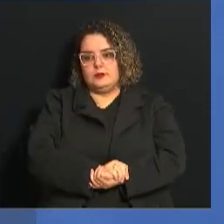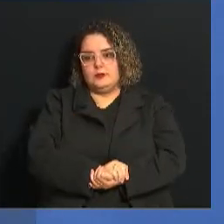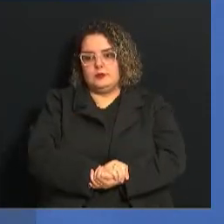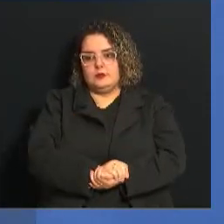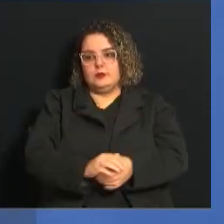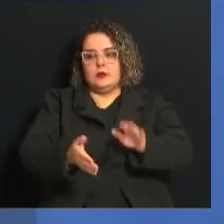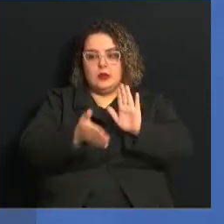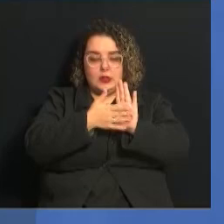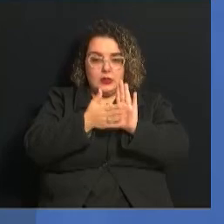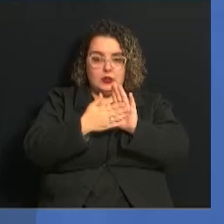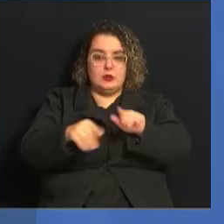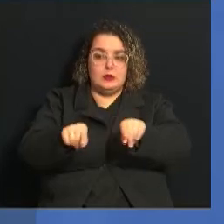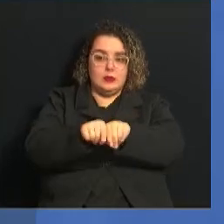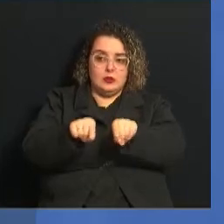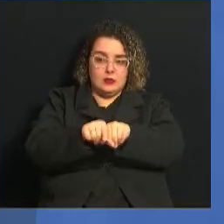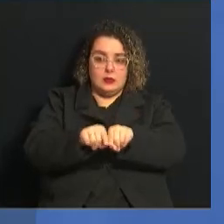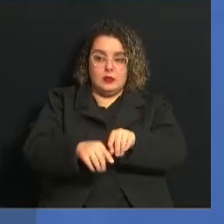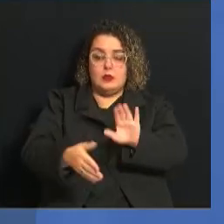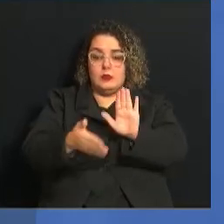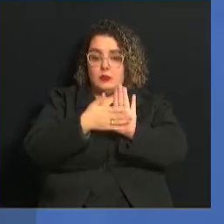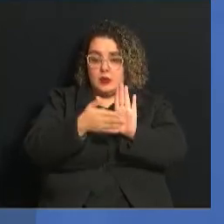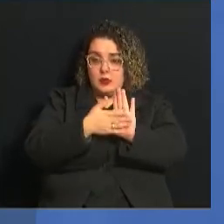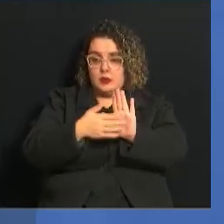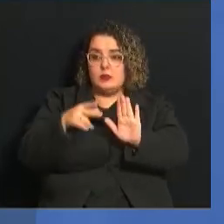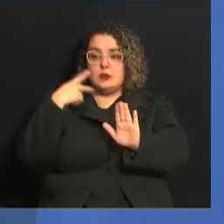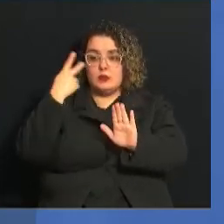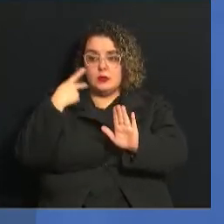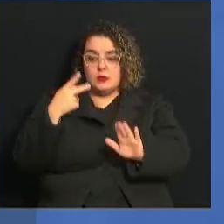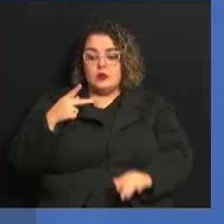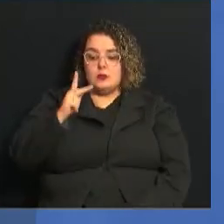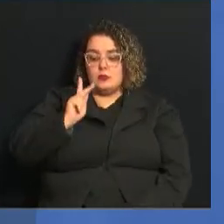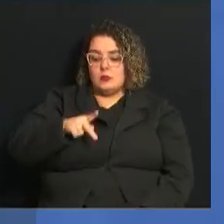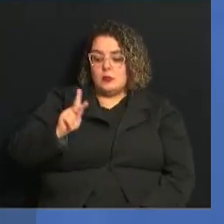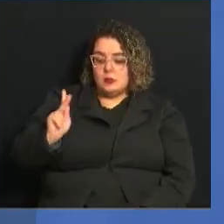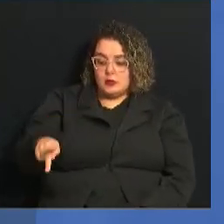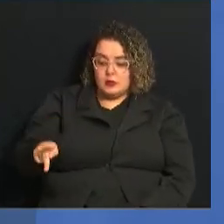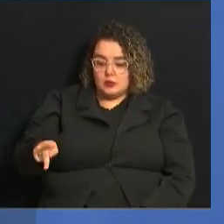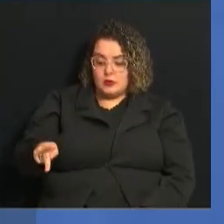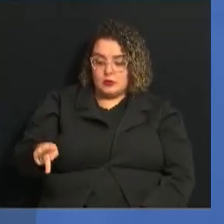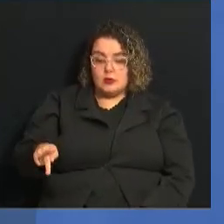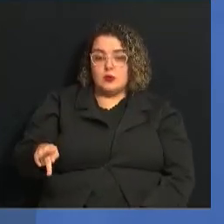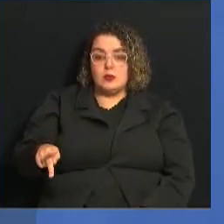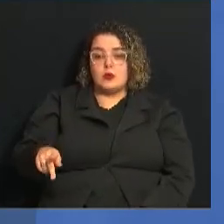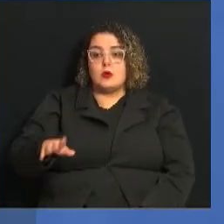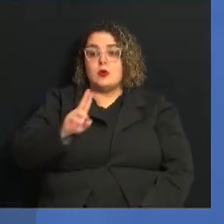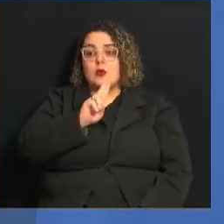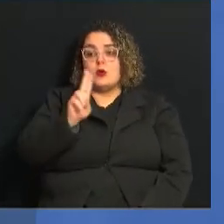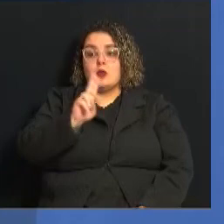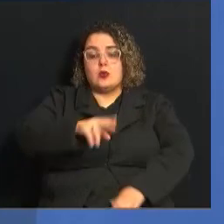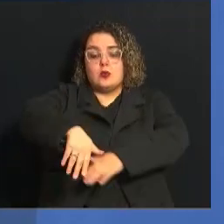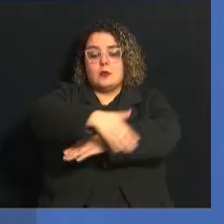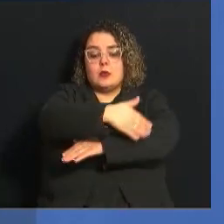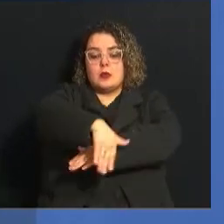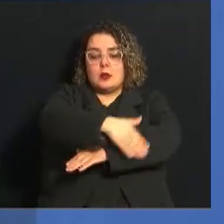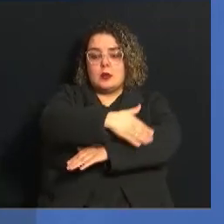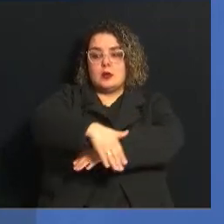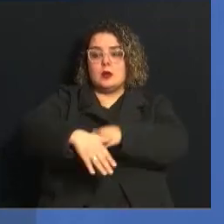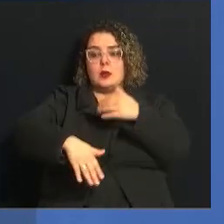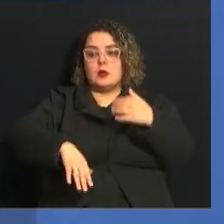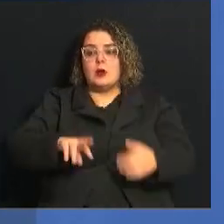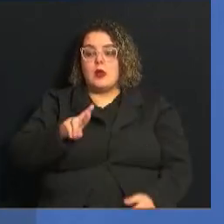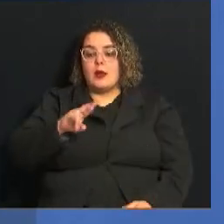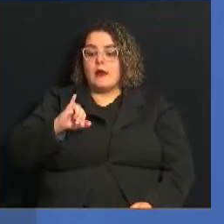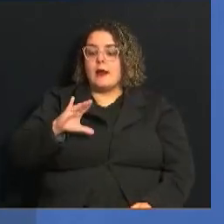essa proposta inclusive é uma proposta do vereador Professor Alberto que denomina uma rua aqui da cidade como Rua